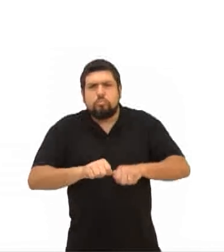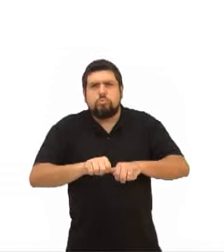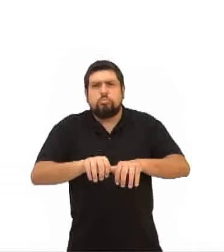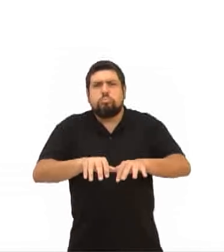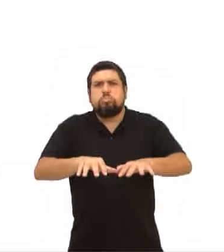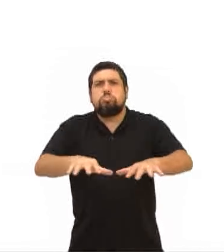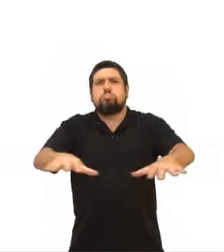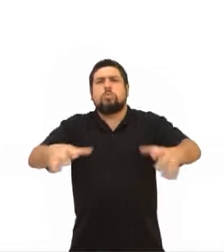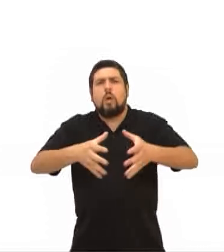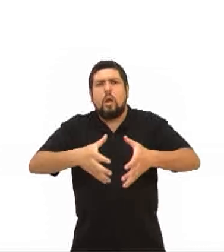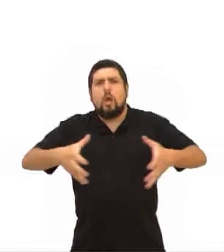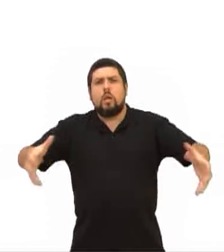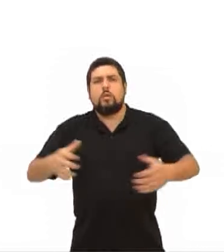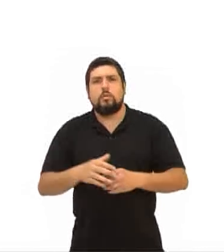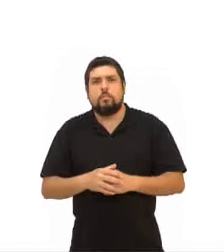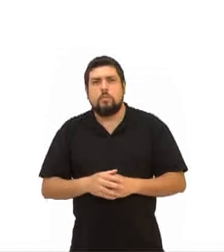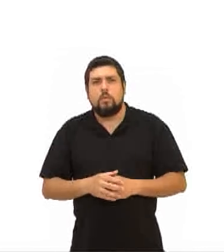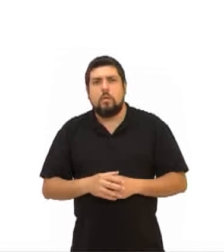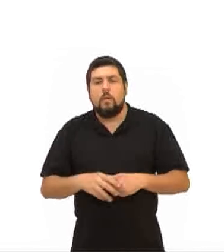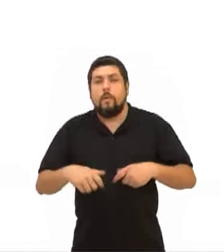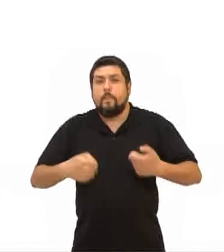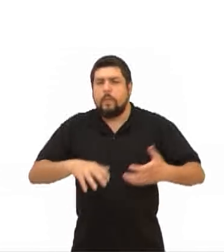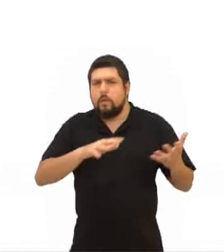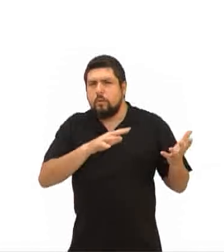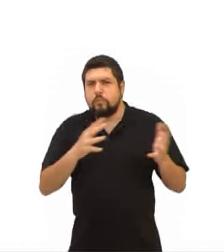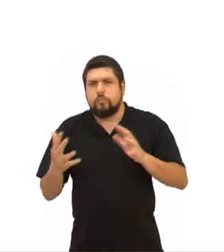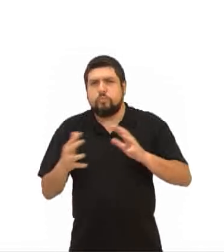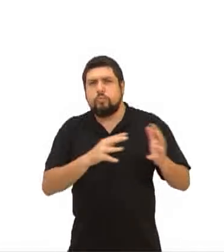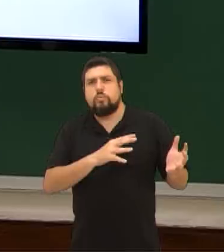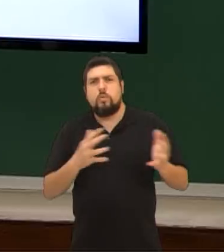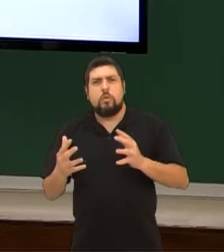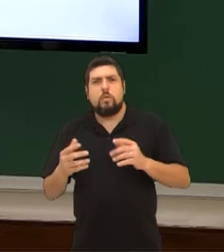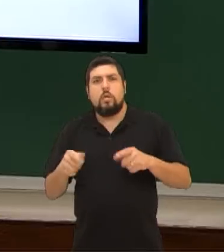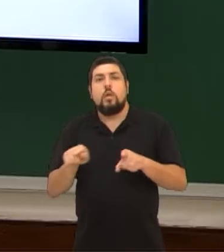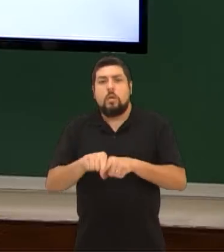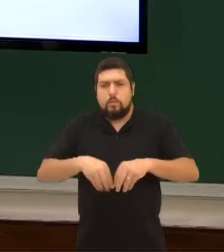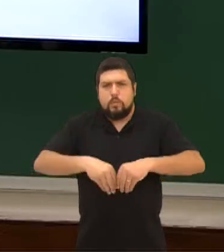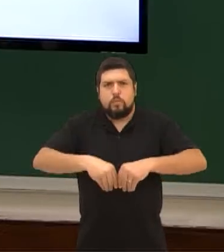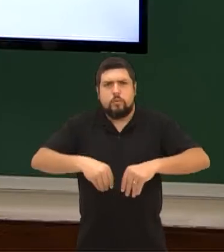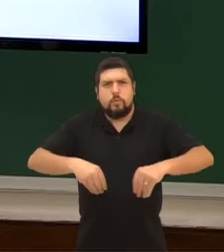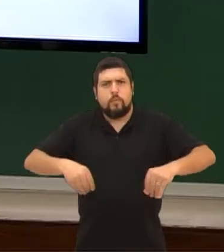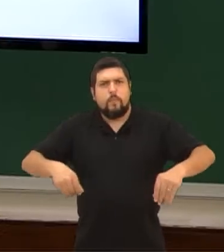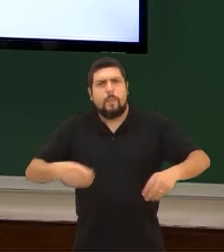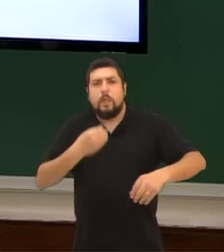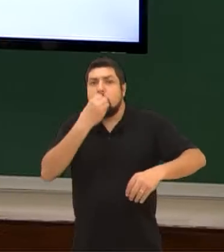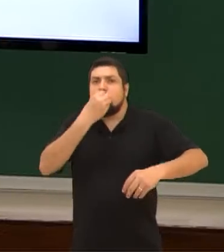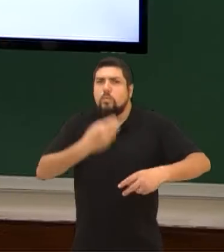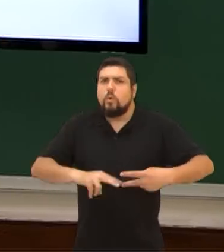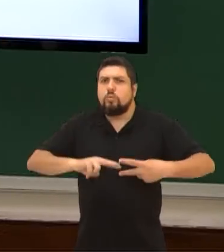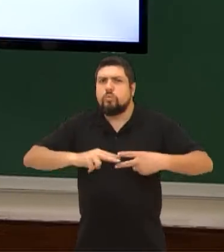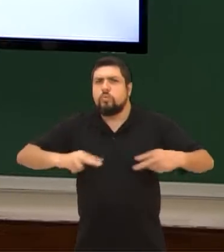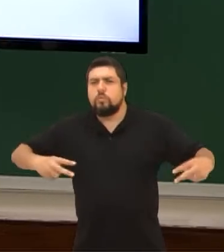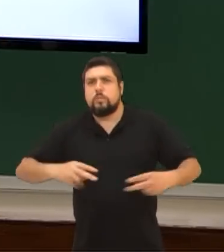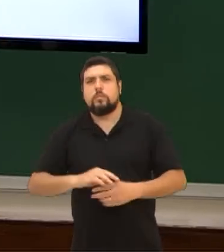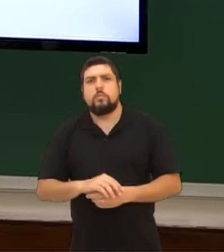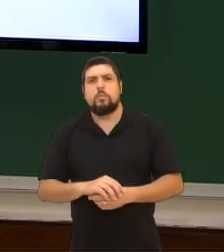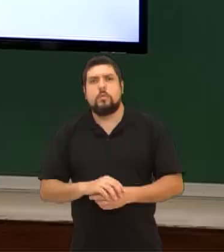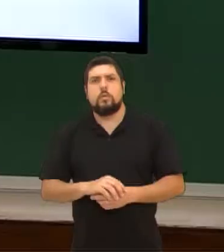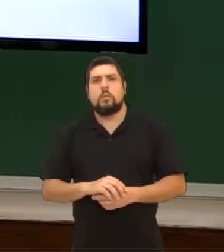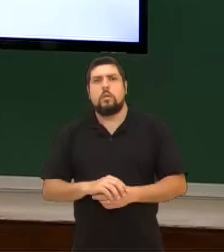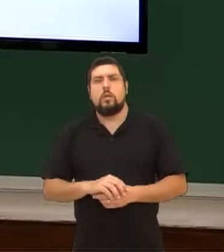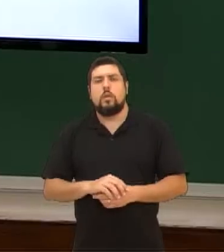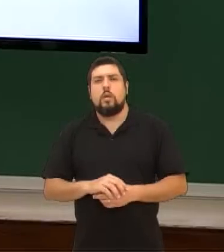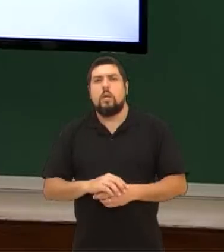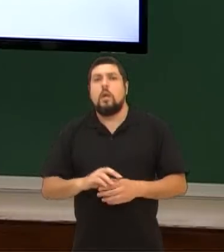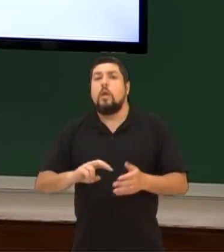fronteiras abertas, um clima favorável e um solo rico em nutriente. Esse clima favorável significa que não pode